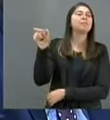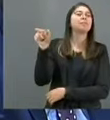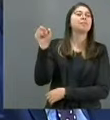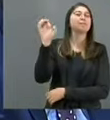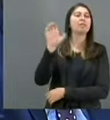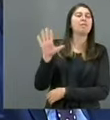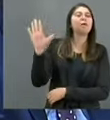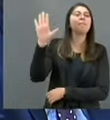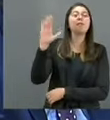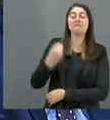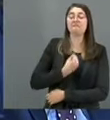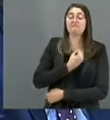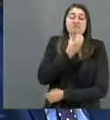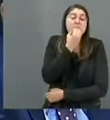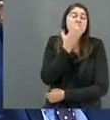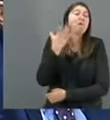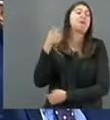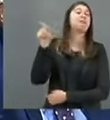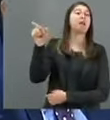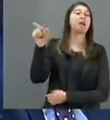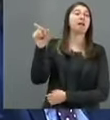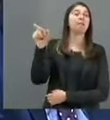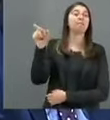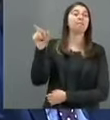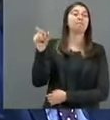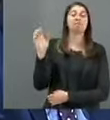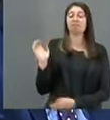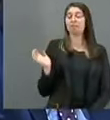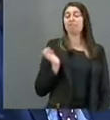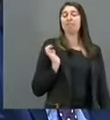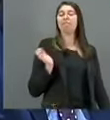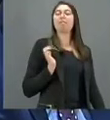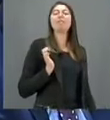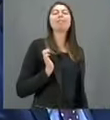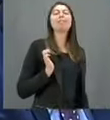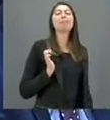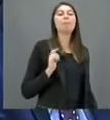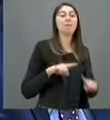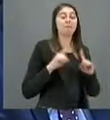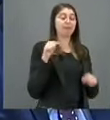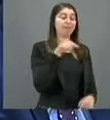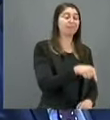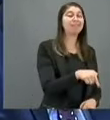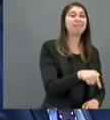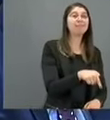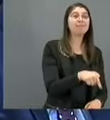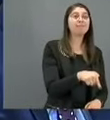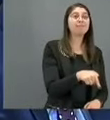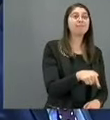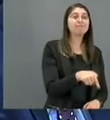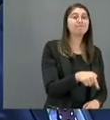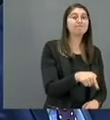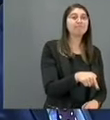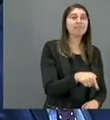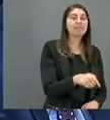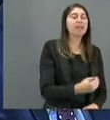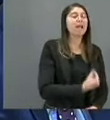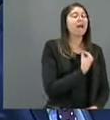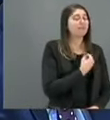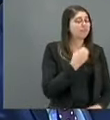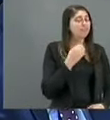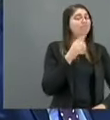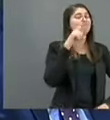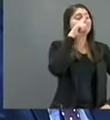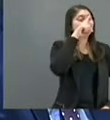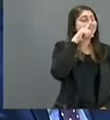de viver de uma forma regalada, enquanto nós matamos carapanã no corpo. E ainda